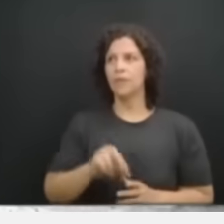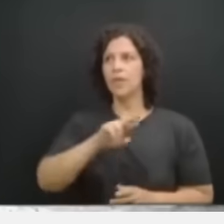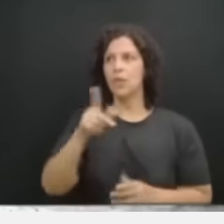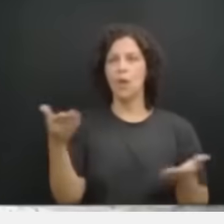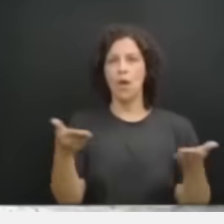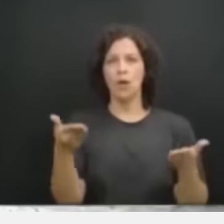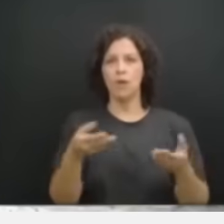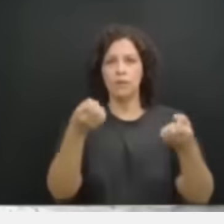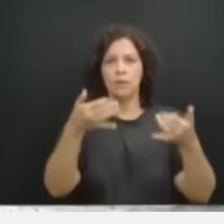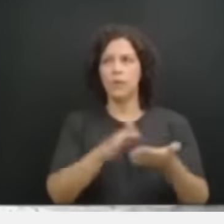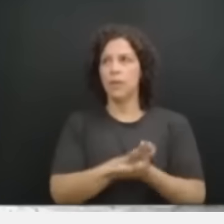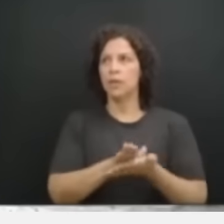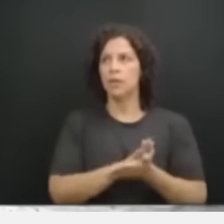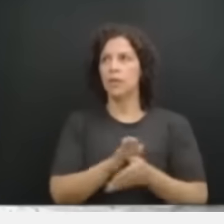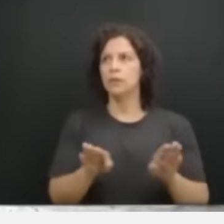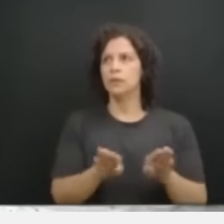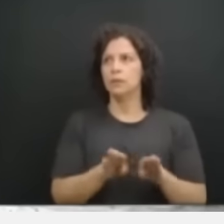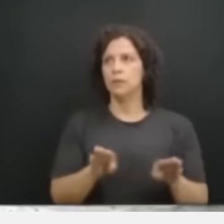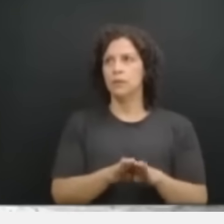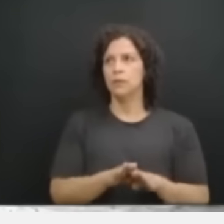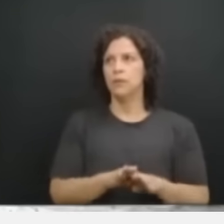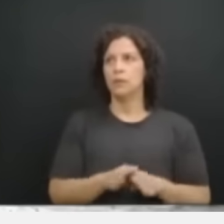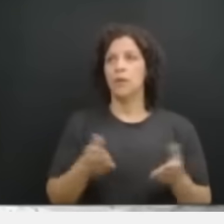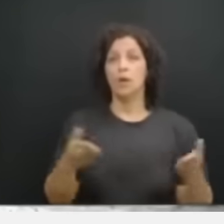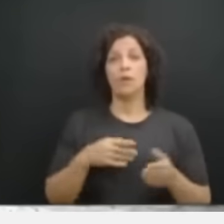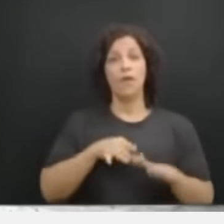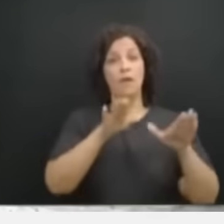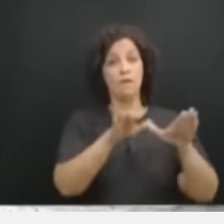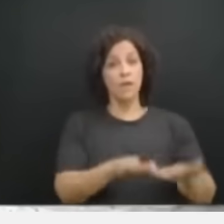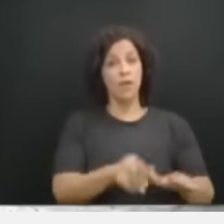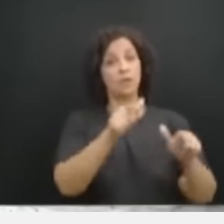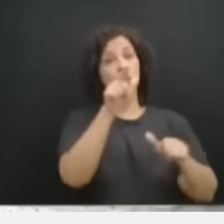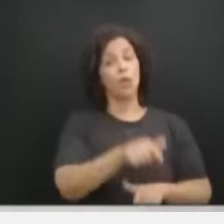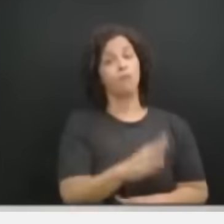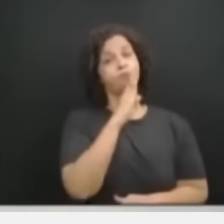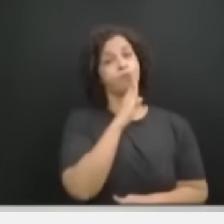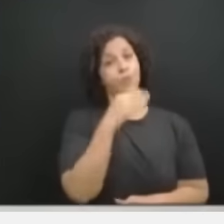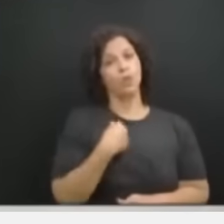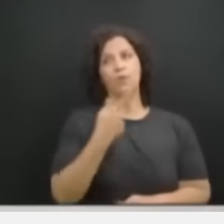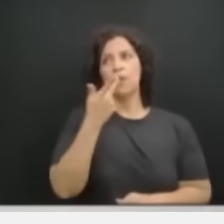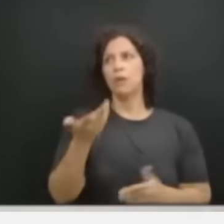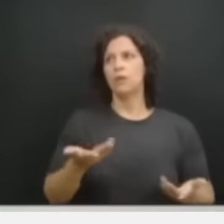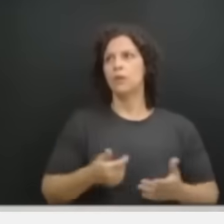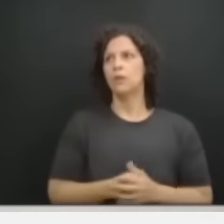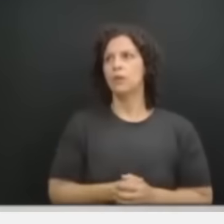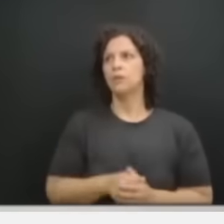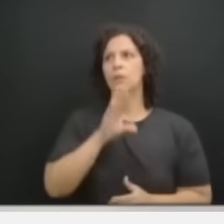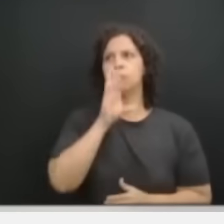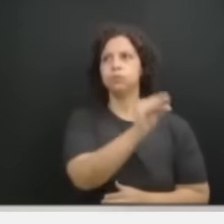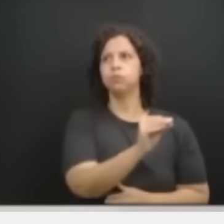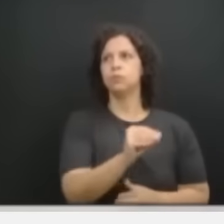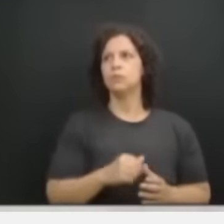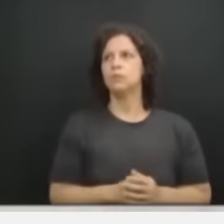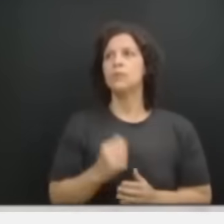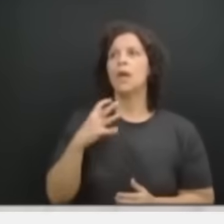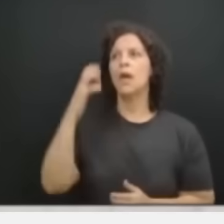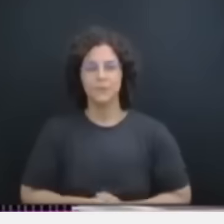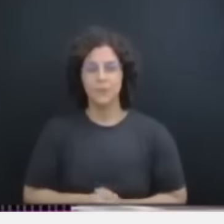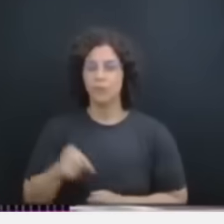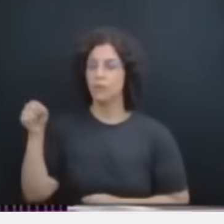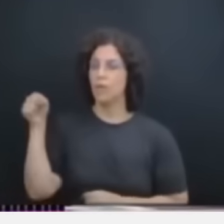caso ainda recolha-se no no seu lugar Fique quieto quando tô falando por favor fique quieto Deputado